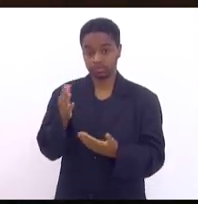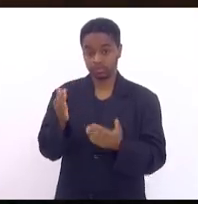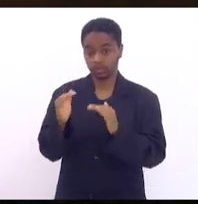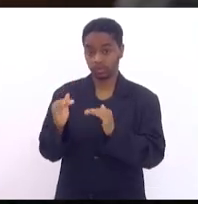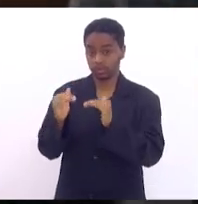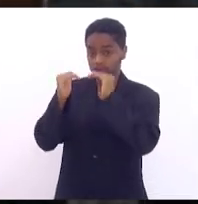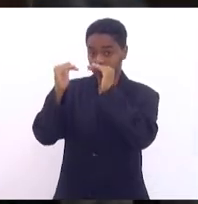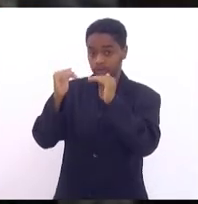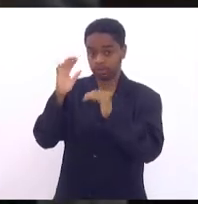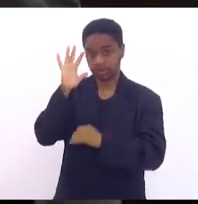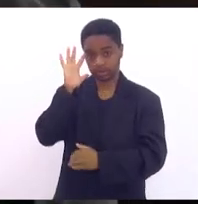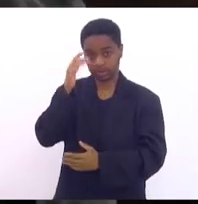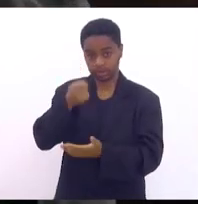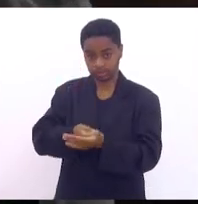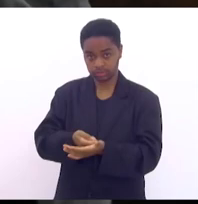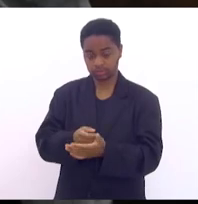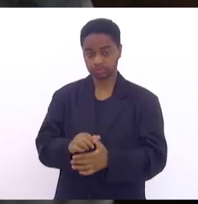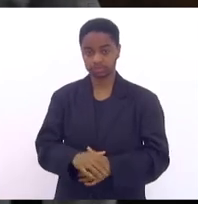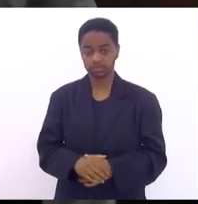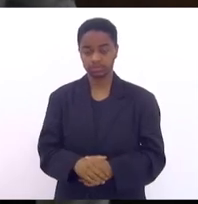Supremo.